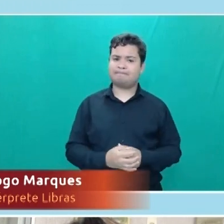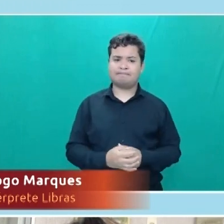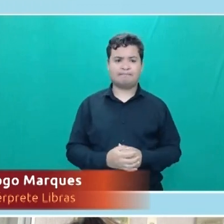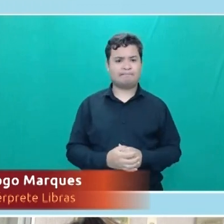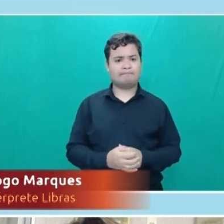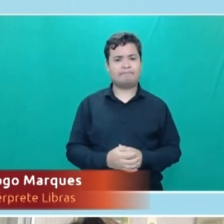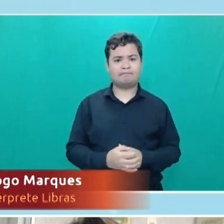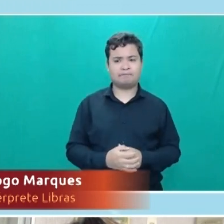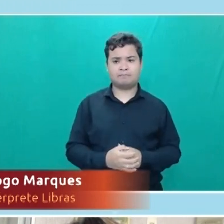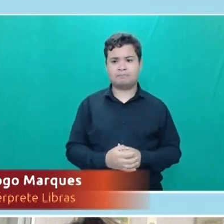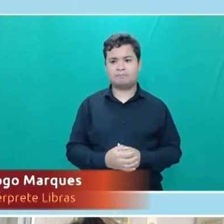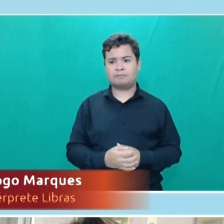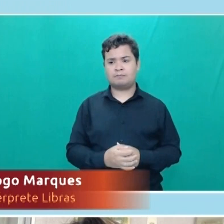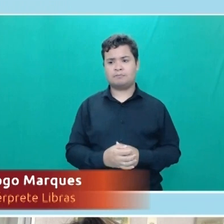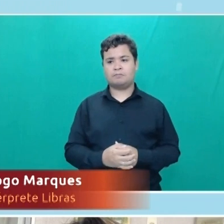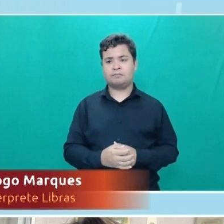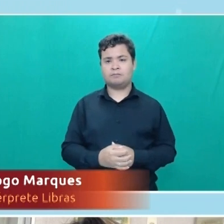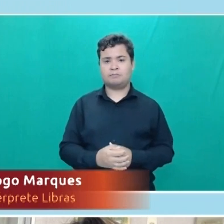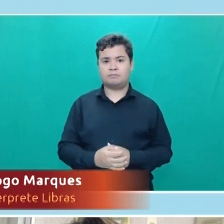essas